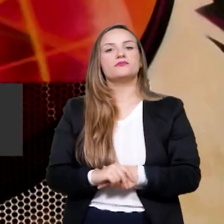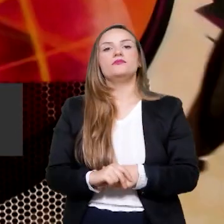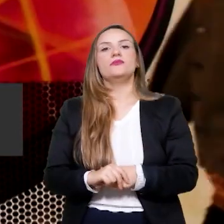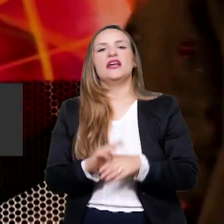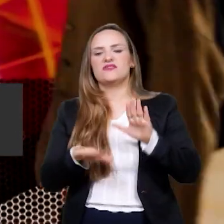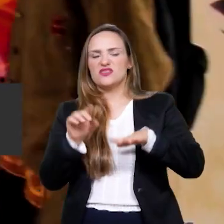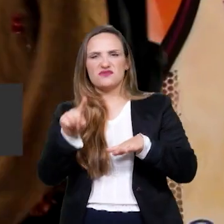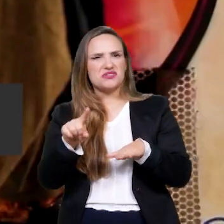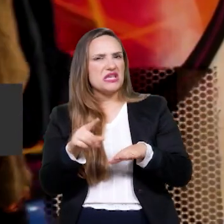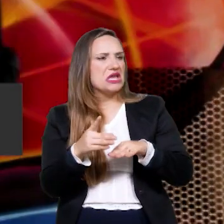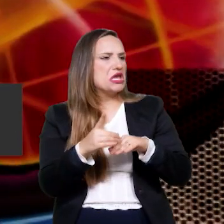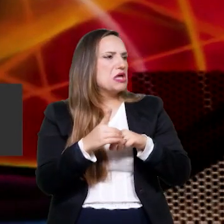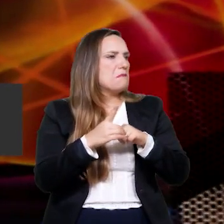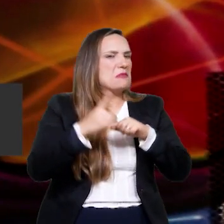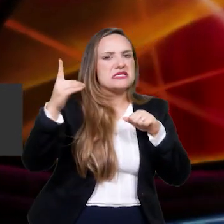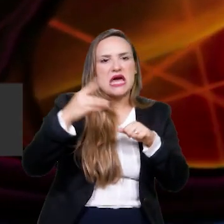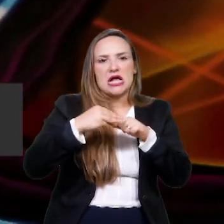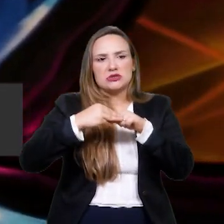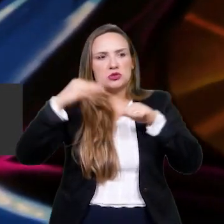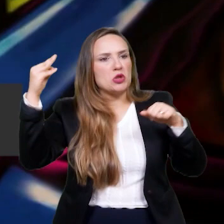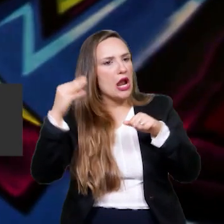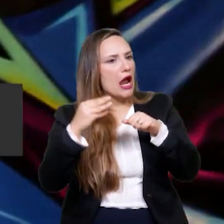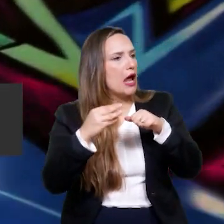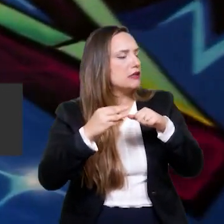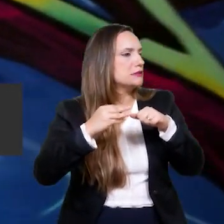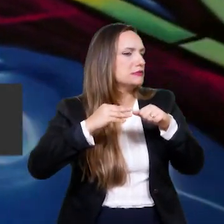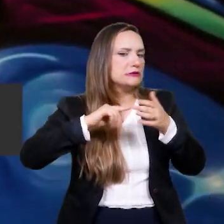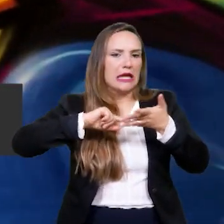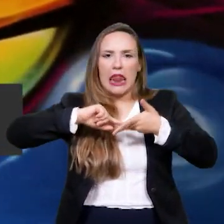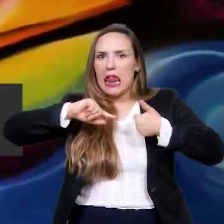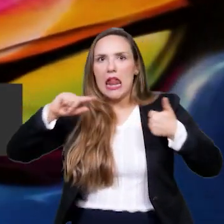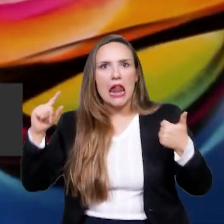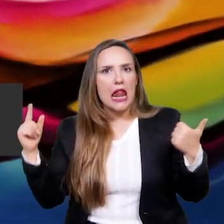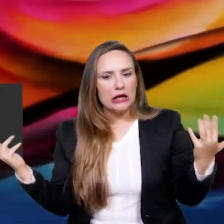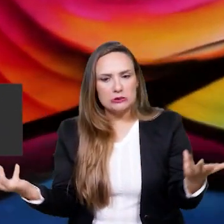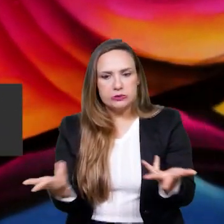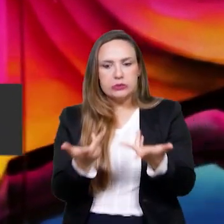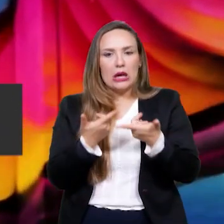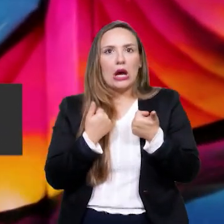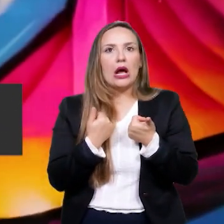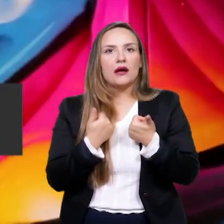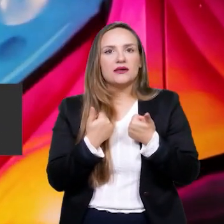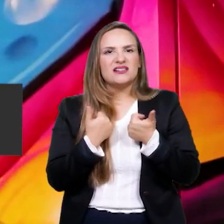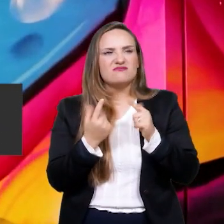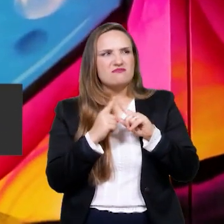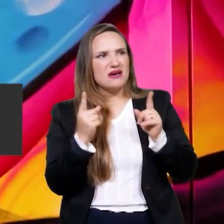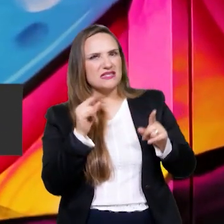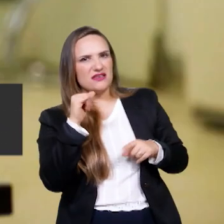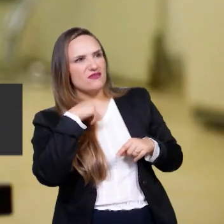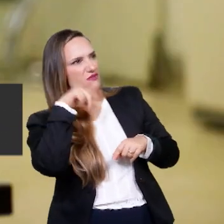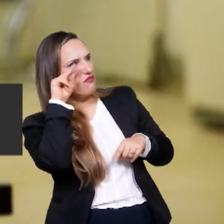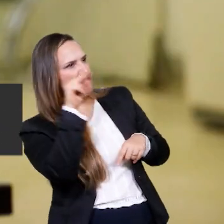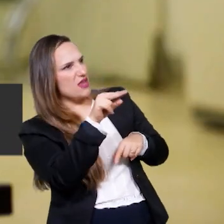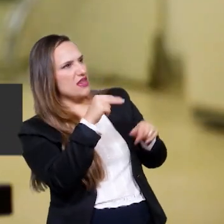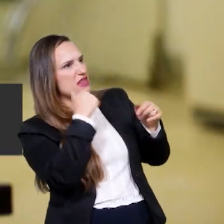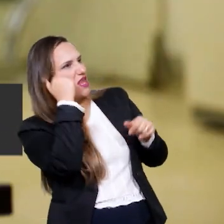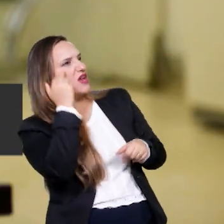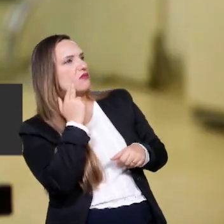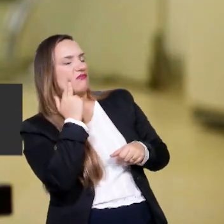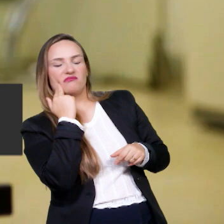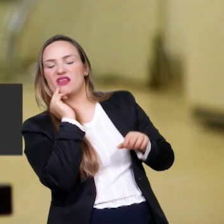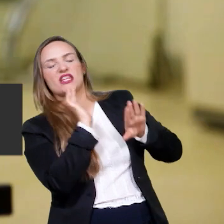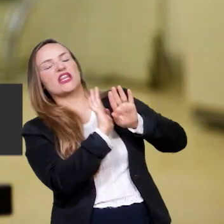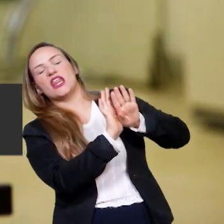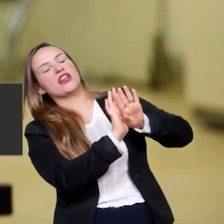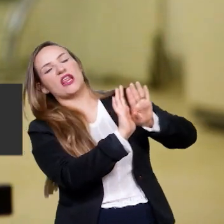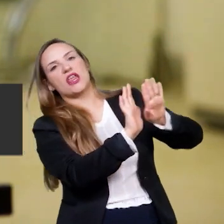qualificação, que você tenha títulos, doutorado, mestrado, se você não tem a oportunidade, se as pessoas não te dão a oportunidade, não tem como você sair daquele